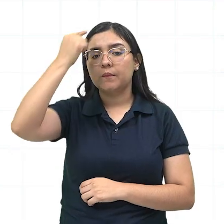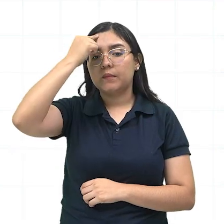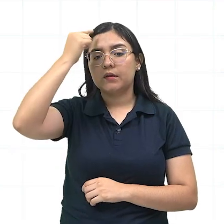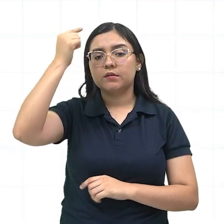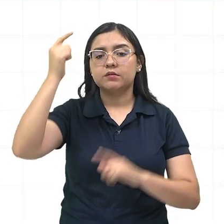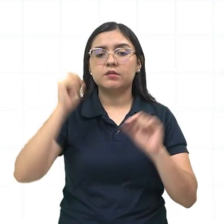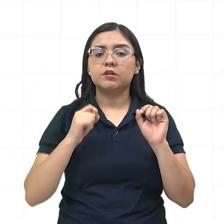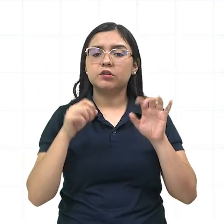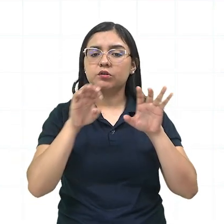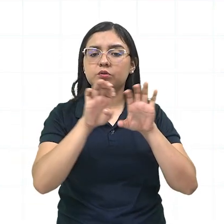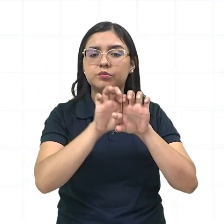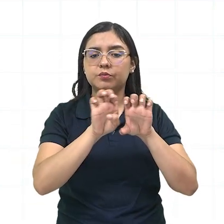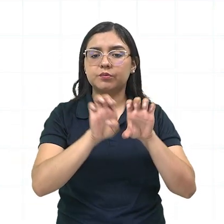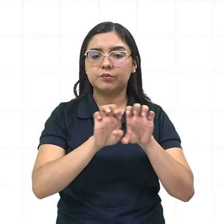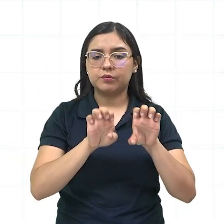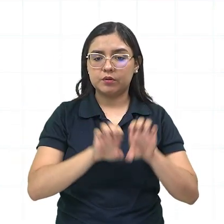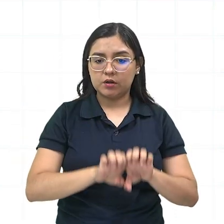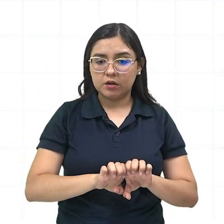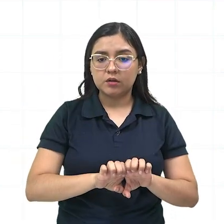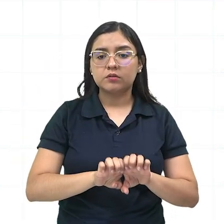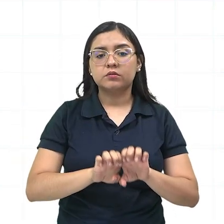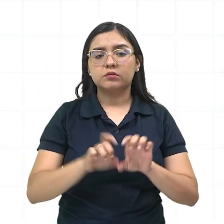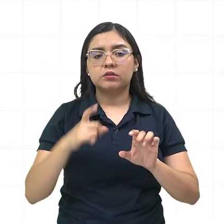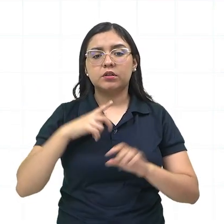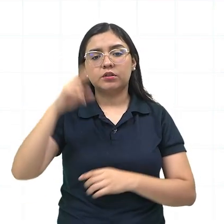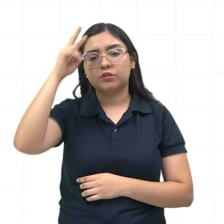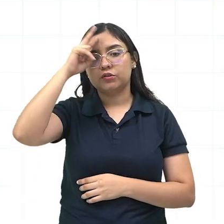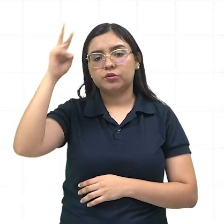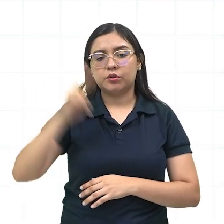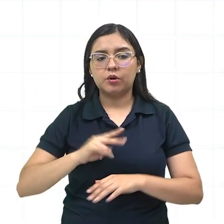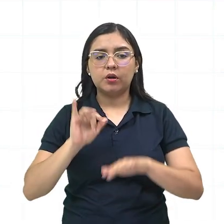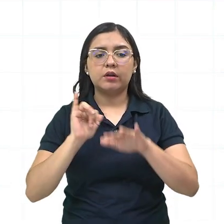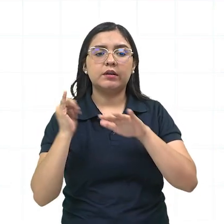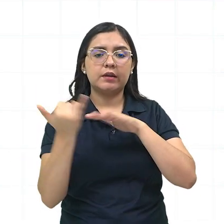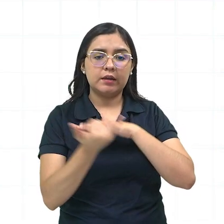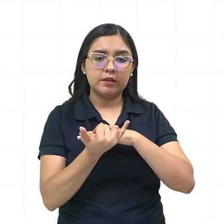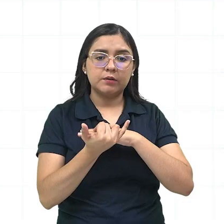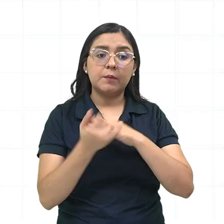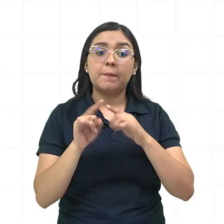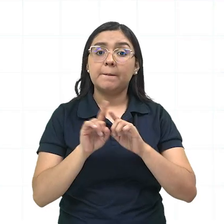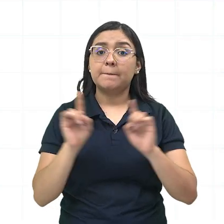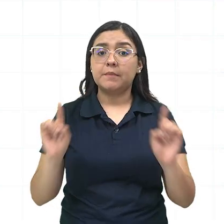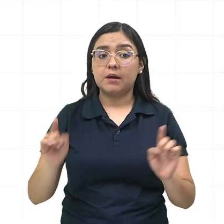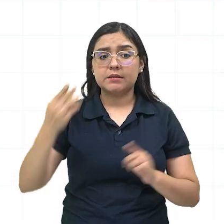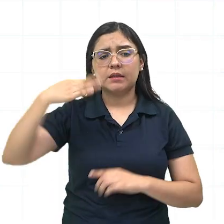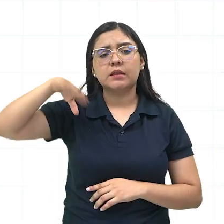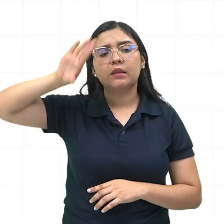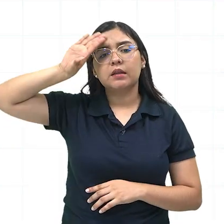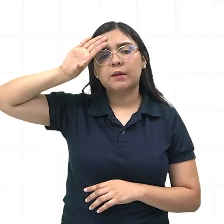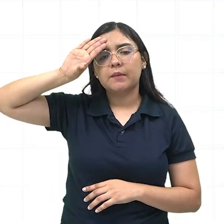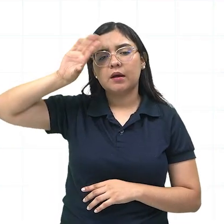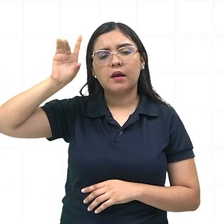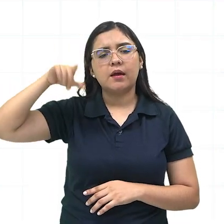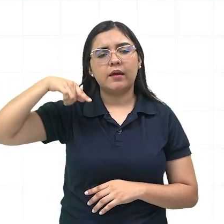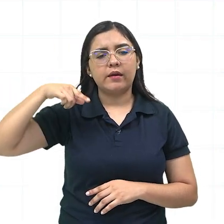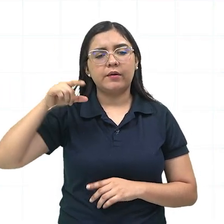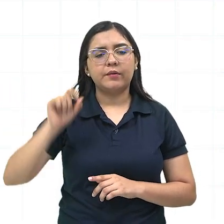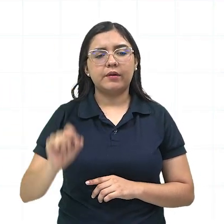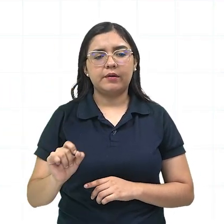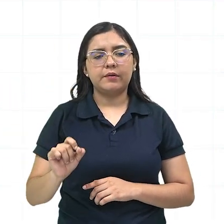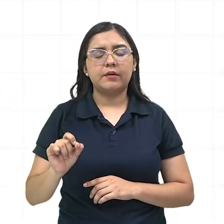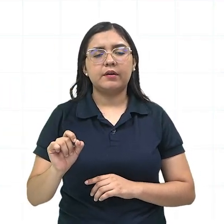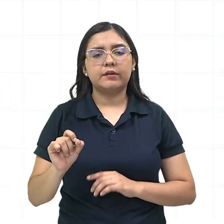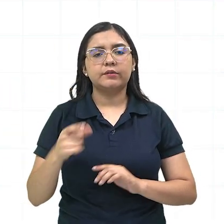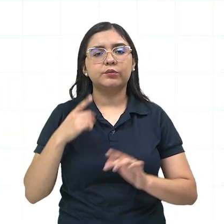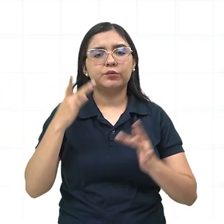em estruturar dentro dessa história do enredo, mas a dramaturgia, ela vai ser aquela parte